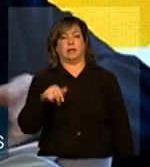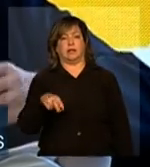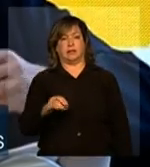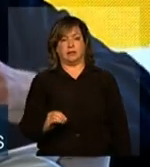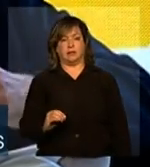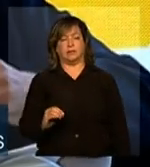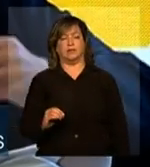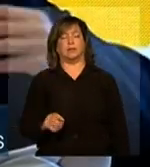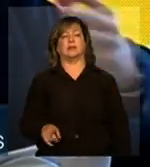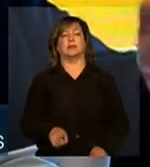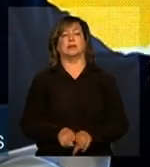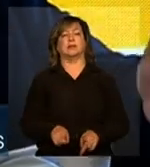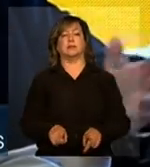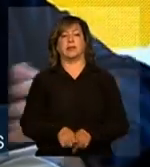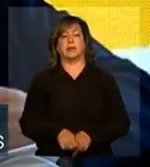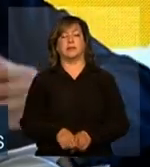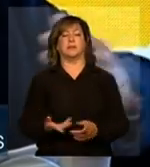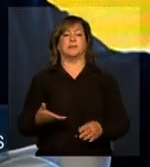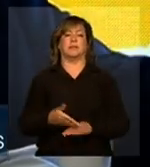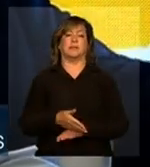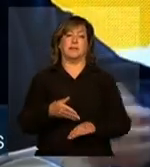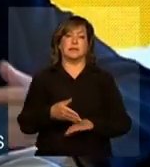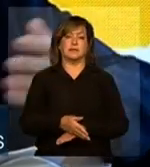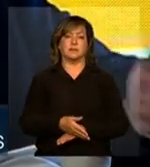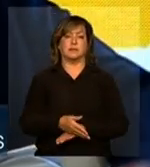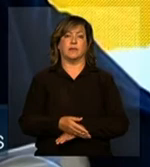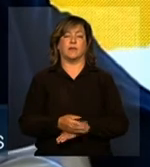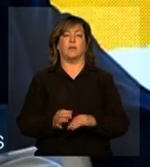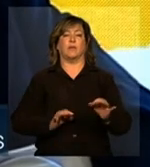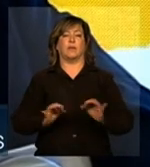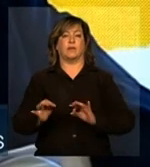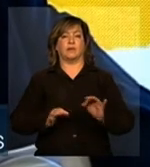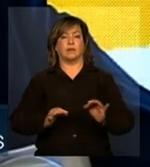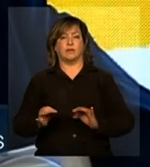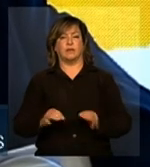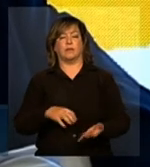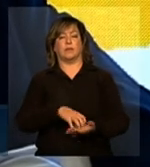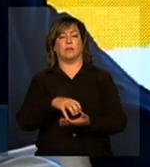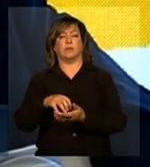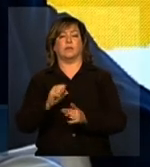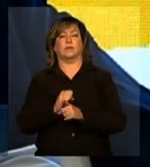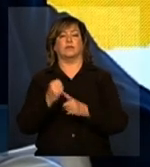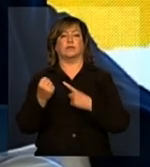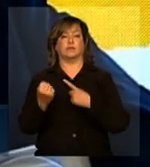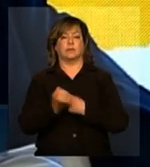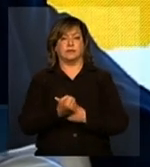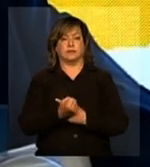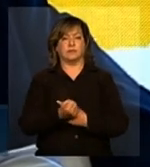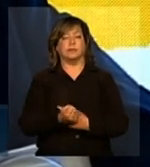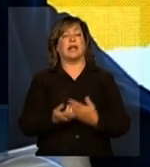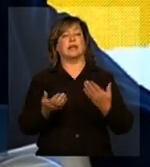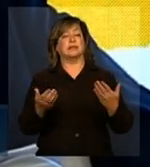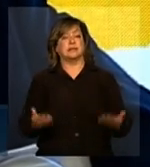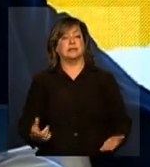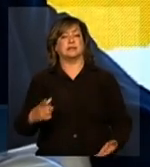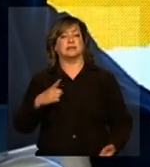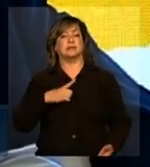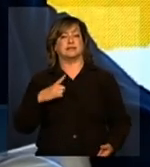oportunidade, e também participação de organizações, movimentos sociais. Assim